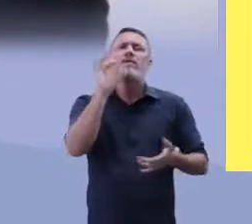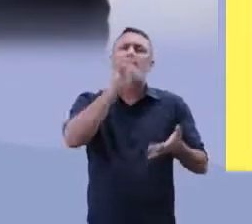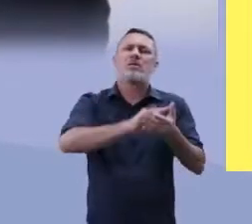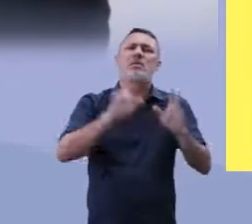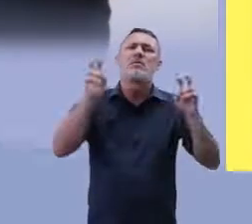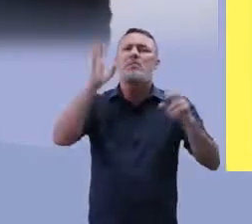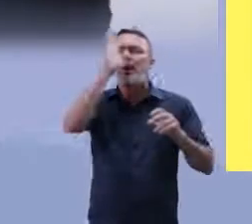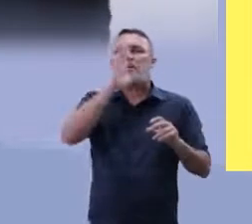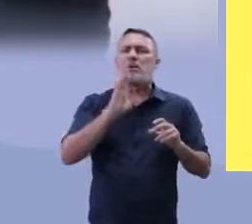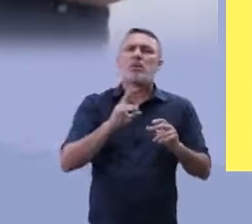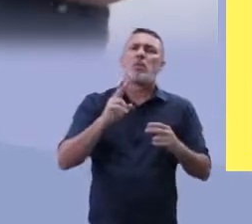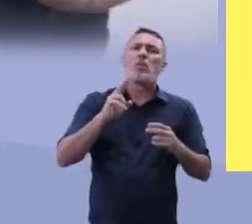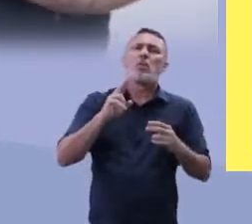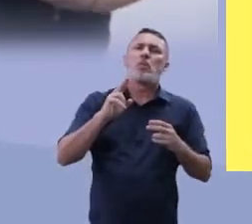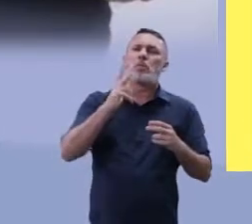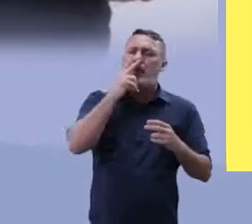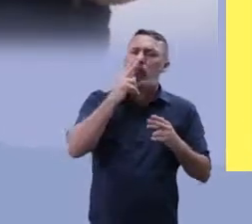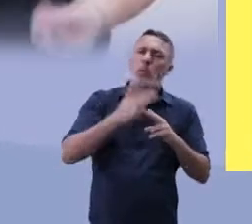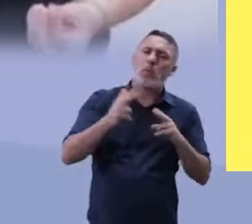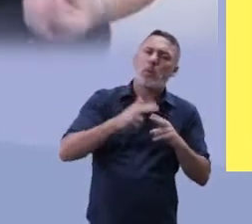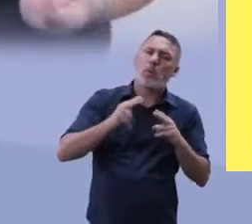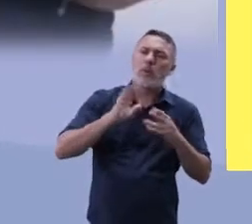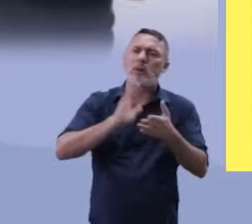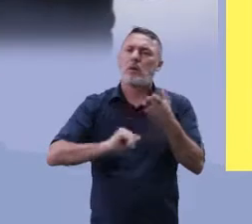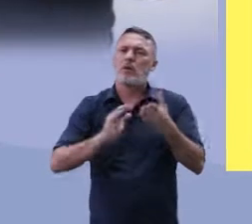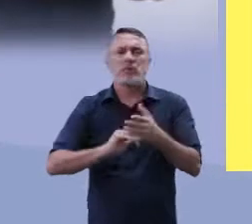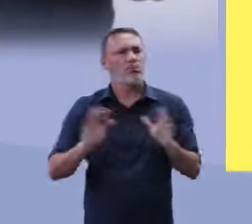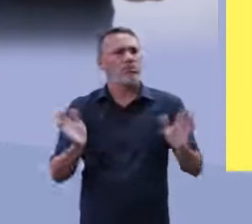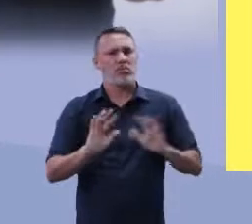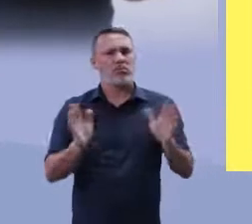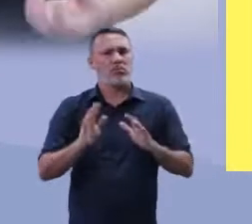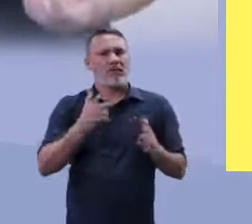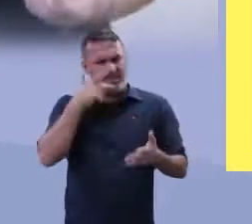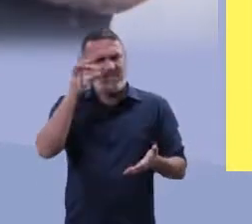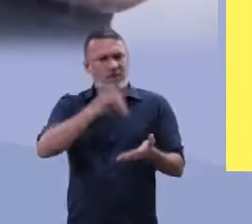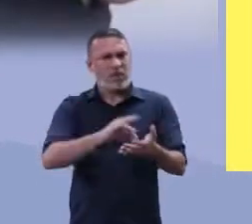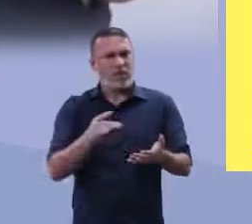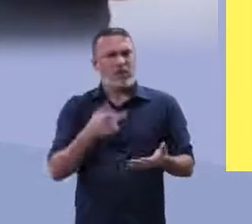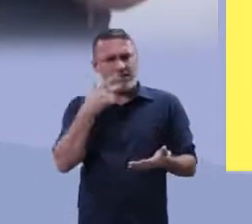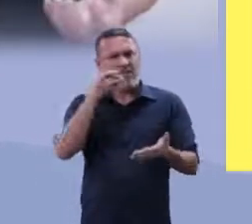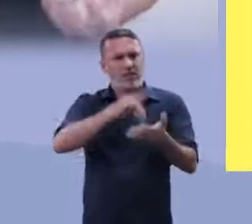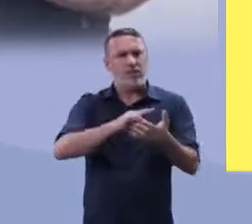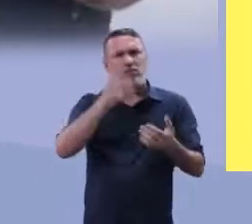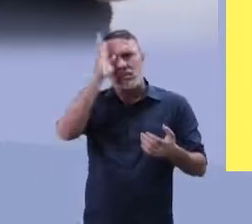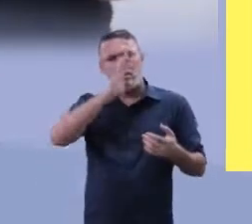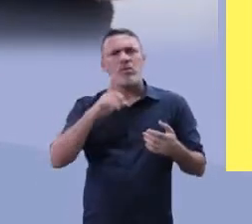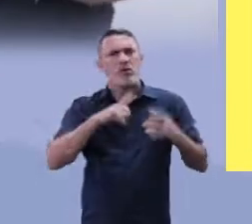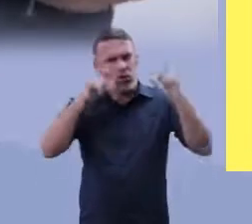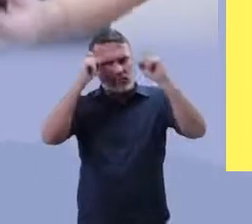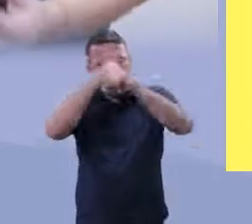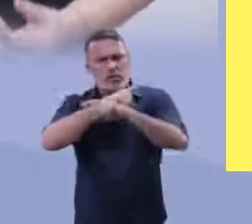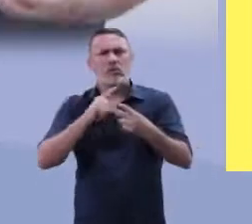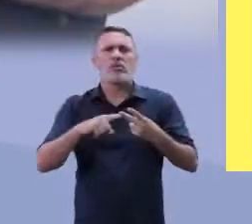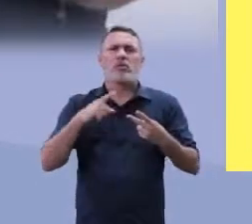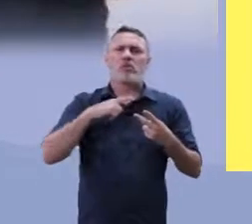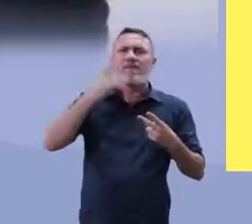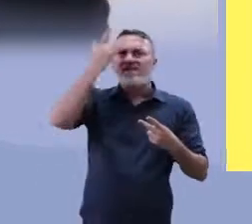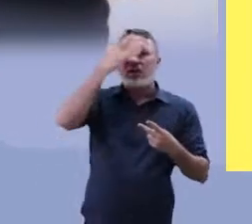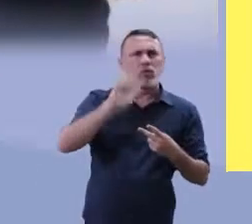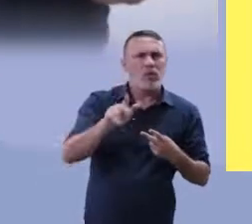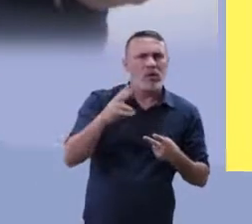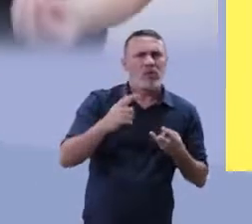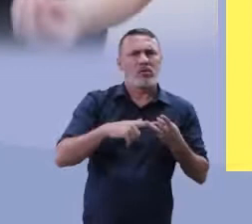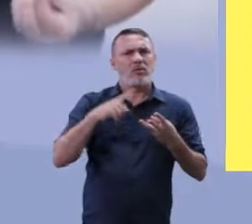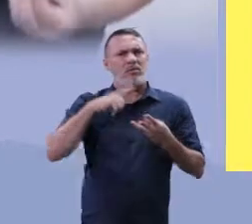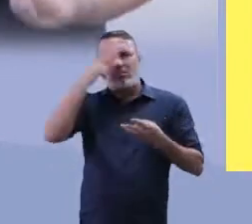papel do artista, do autor, era papel do escritor falar acerca das dificuldades que